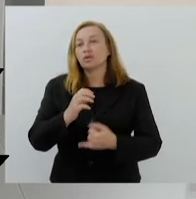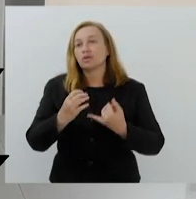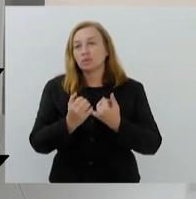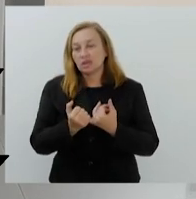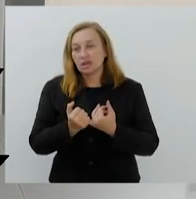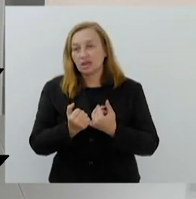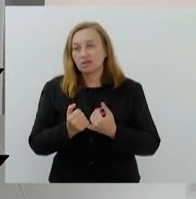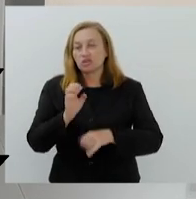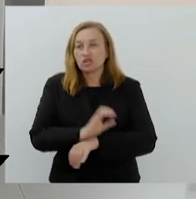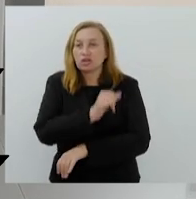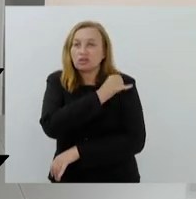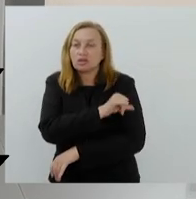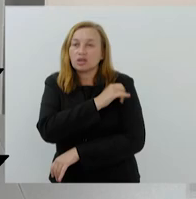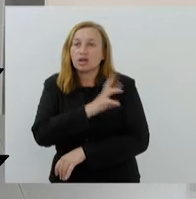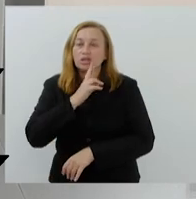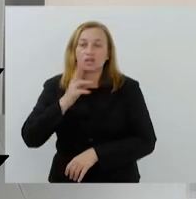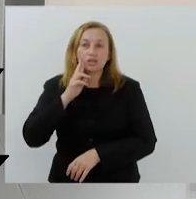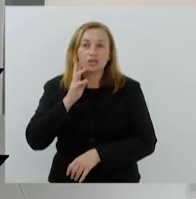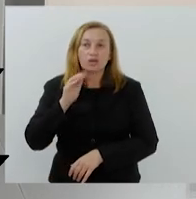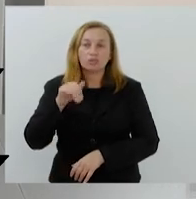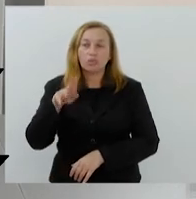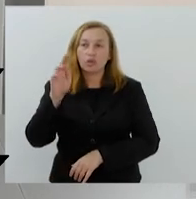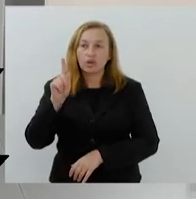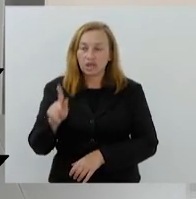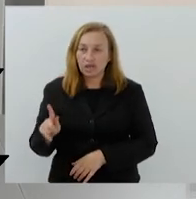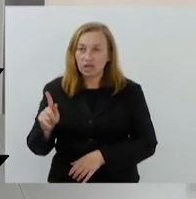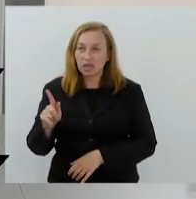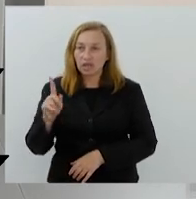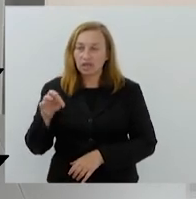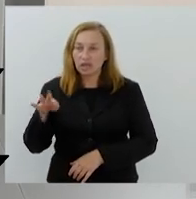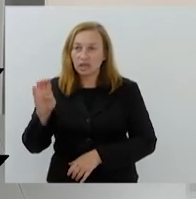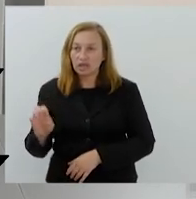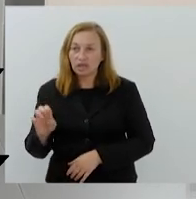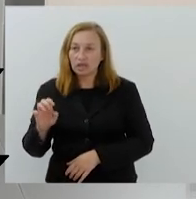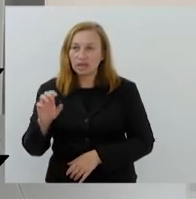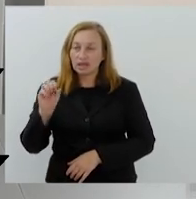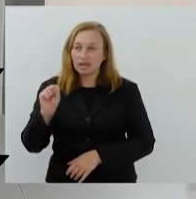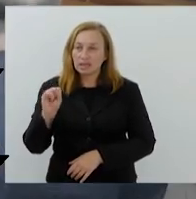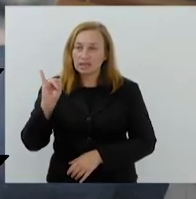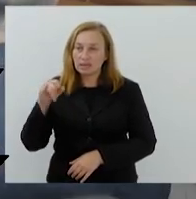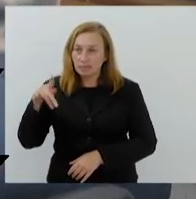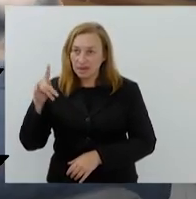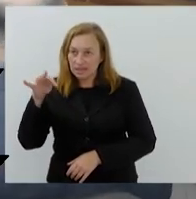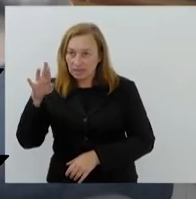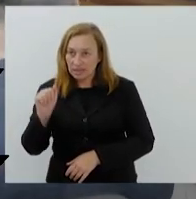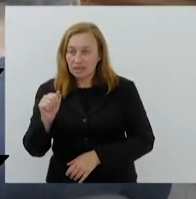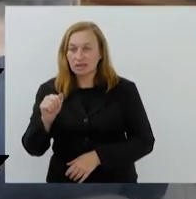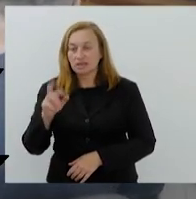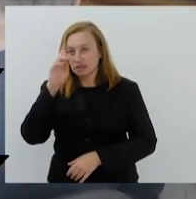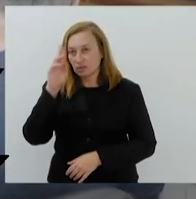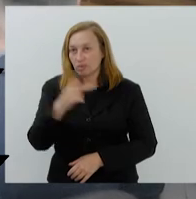Janeiro, o restaurante Botequim Salve Simpatia. Presidente. Deputado Luiz Paulo, para parecer.